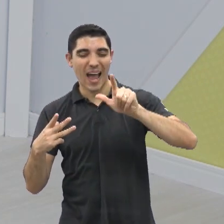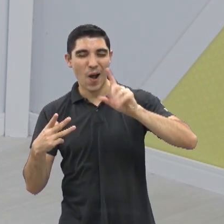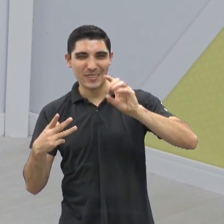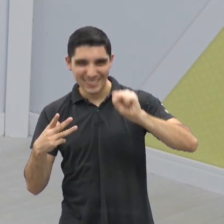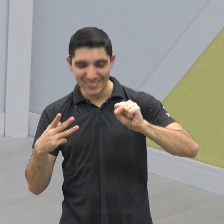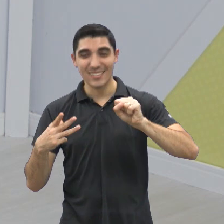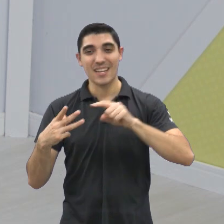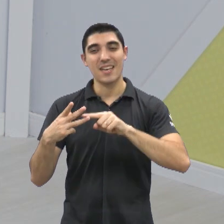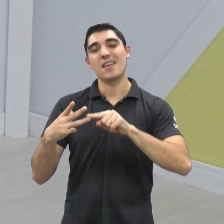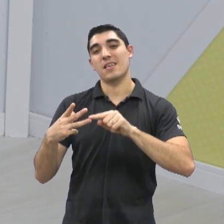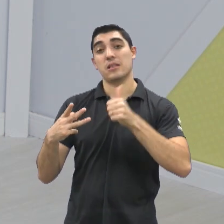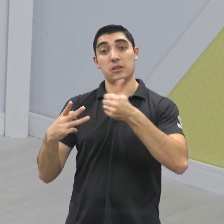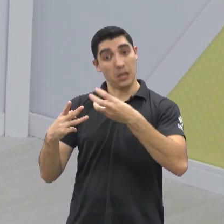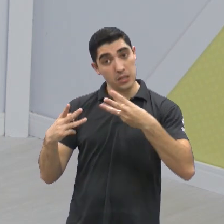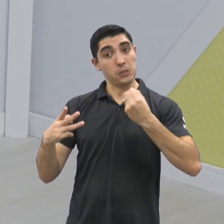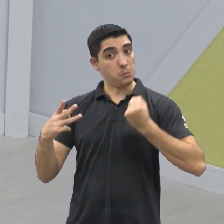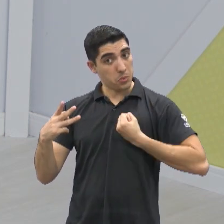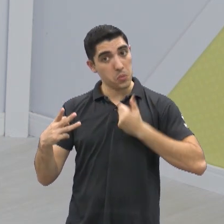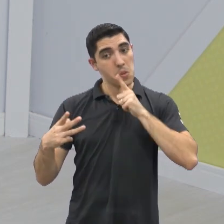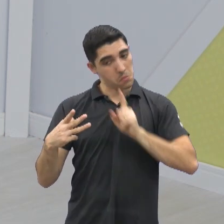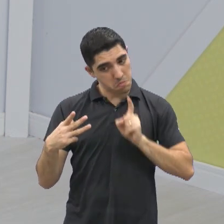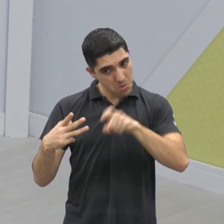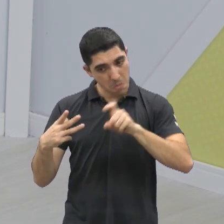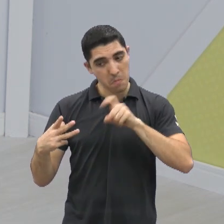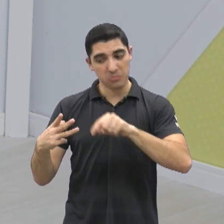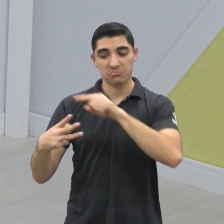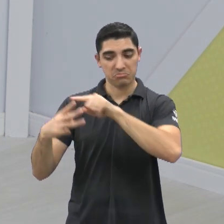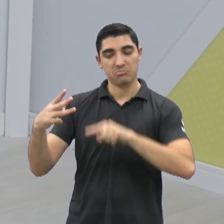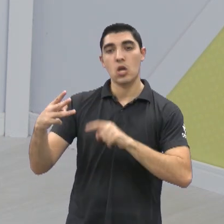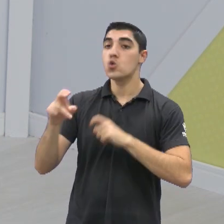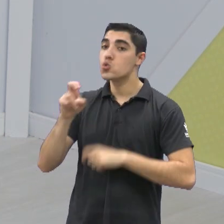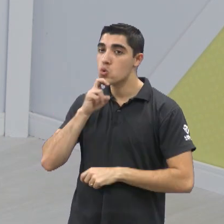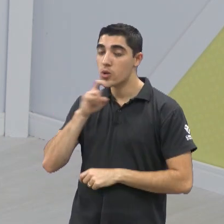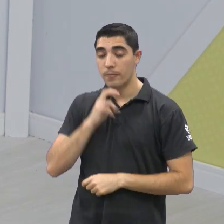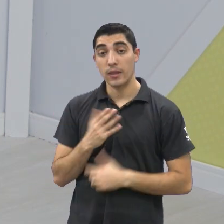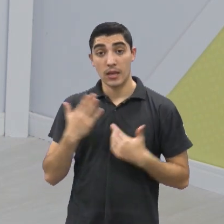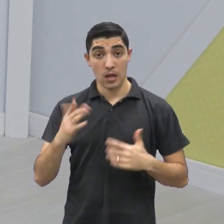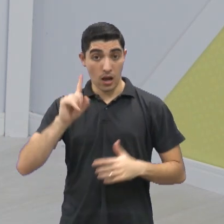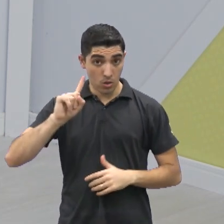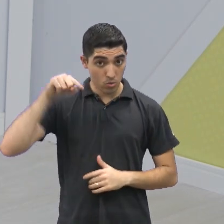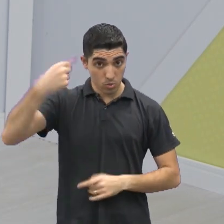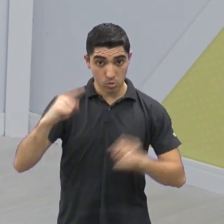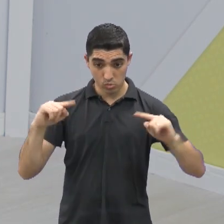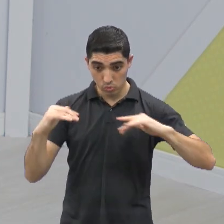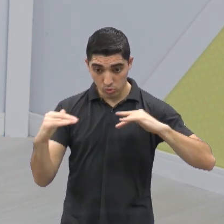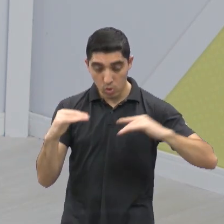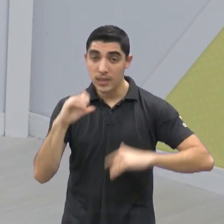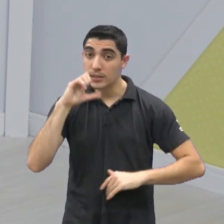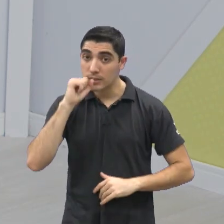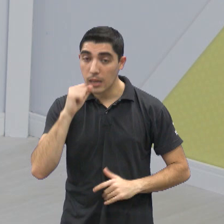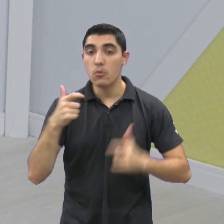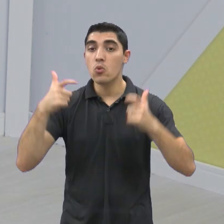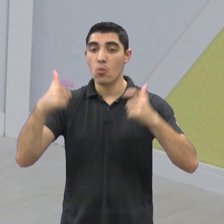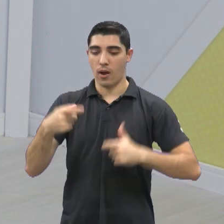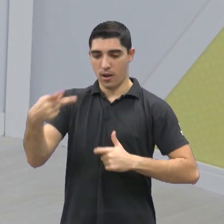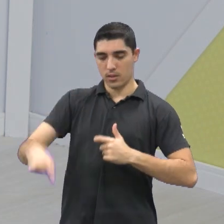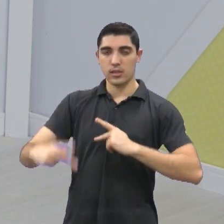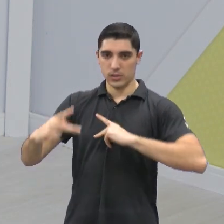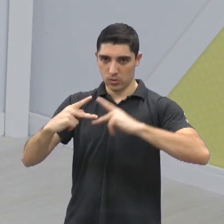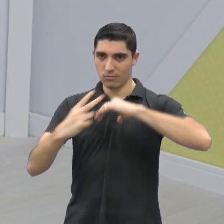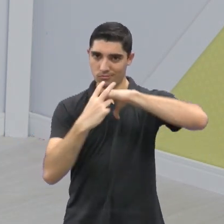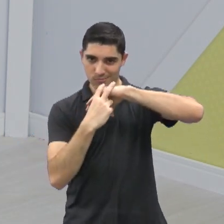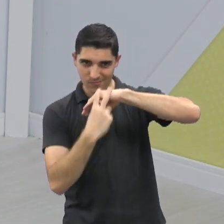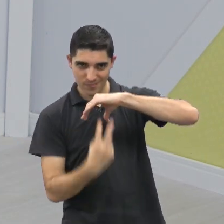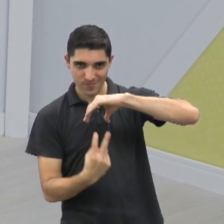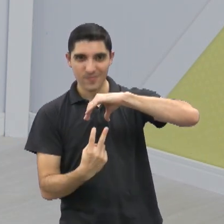rebotes e 2 assistências, os melhores do Liga Sorocabana. O São José volta à quadra no próximo sábado na Arena Farmaconde, ou Farmaconde